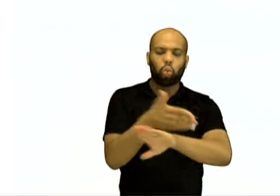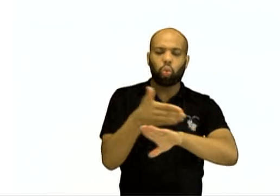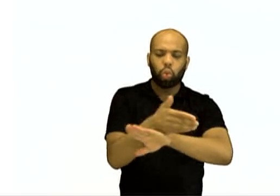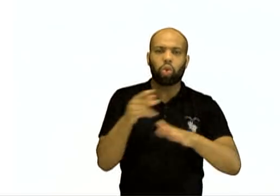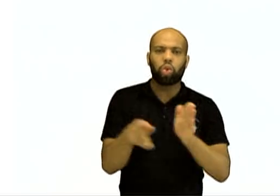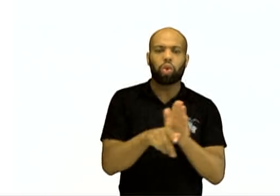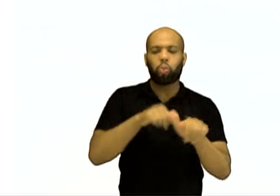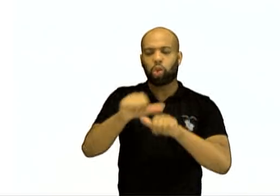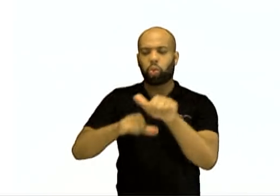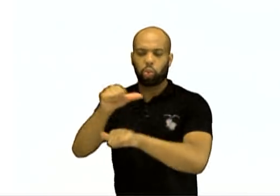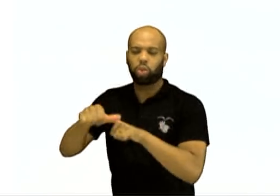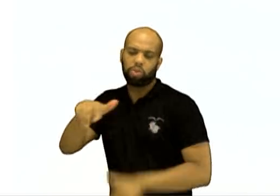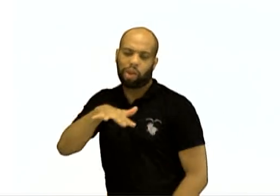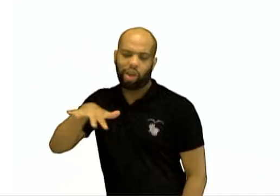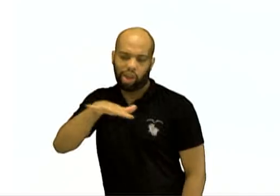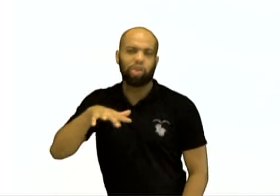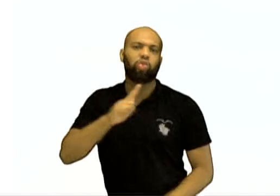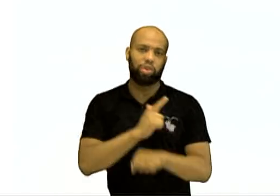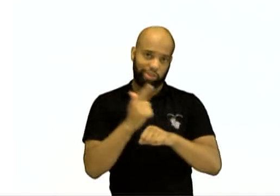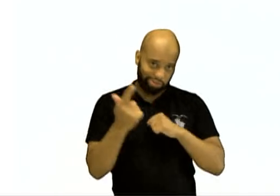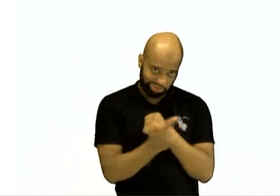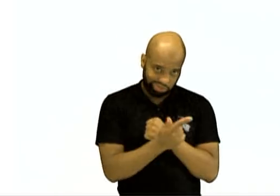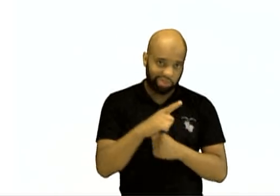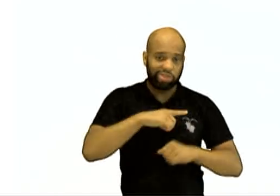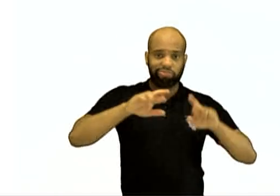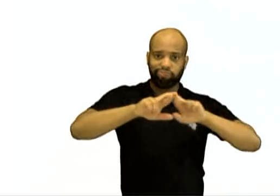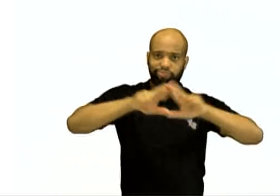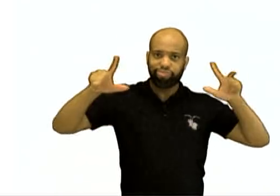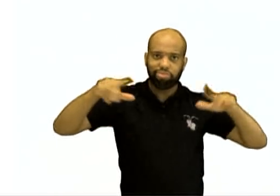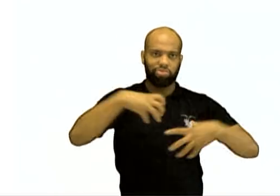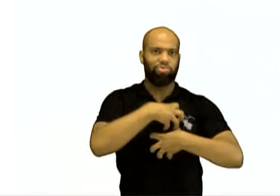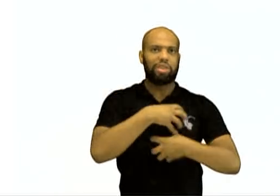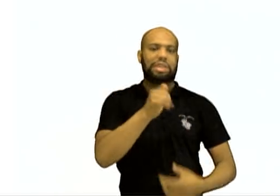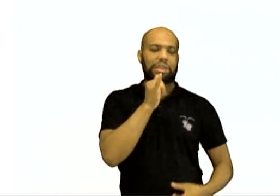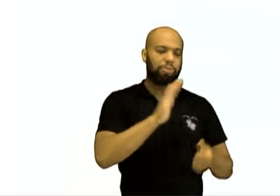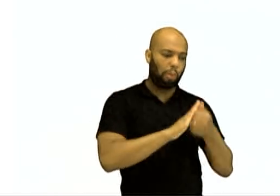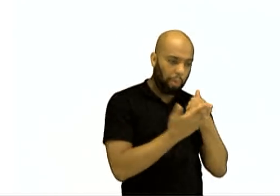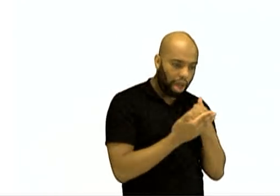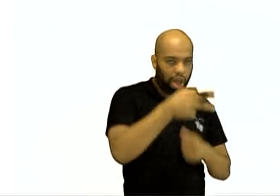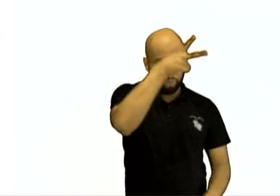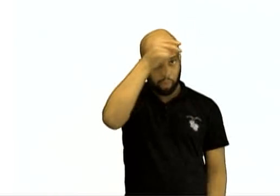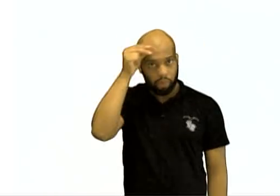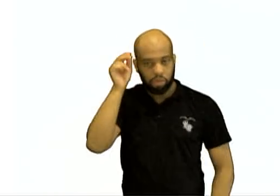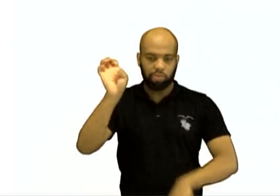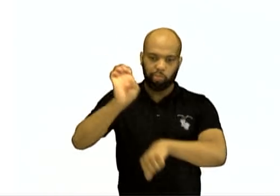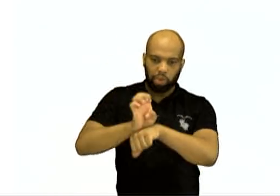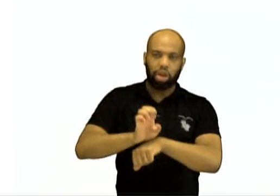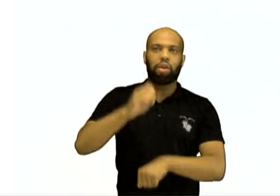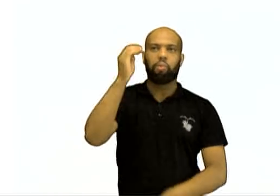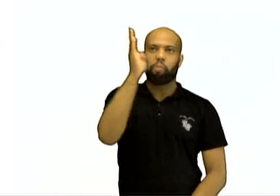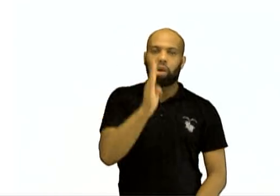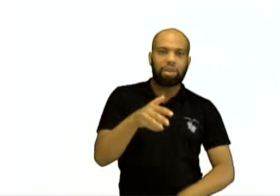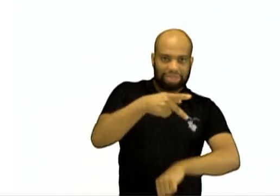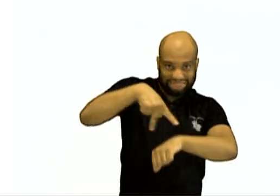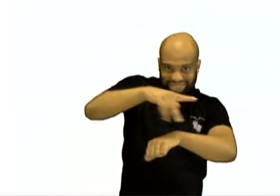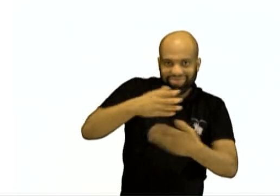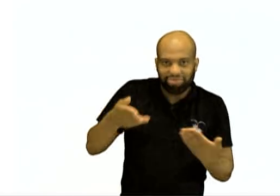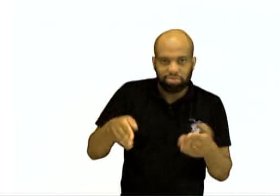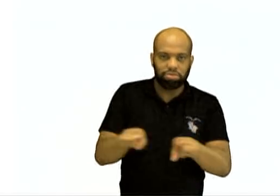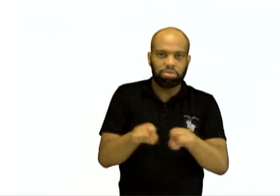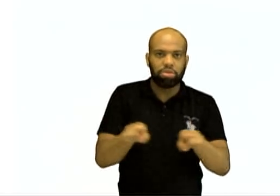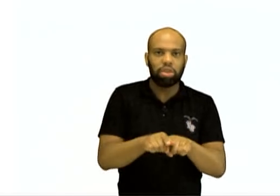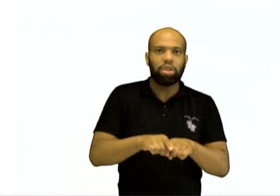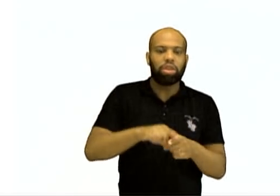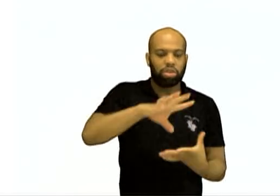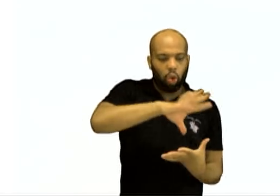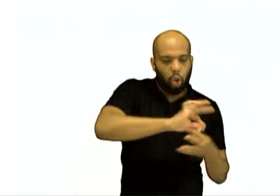espaço geográfico, em diferentes escalas. Pode ser no meu bairro, no município, no meu estado, no meu país, né, no